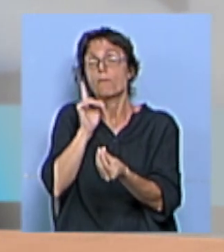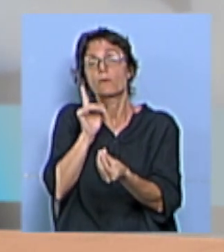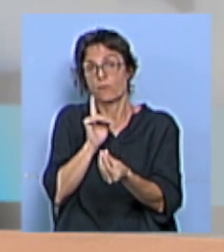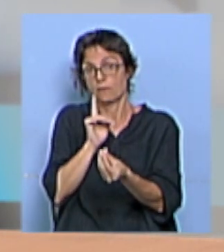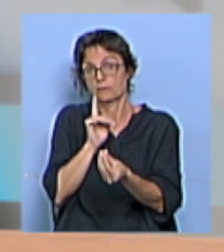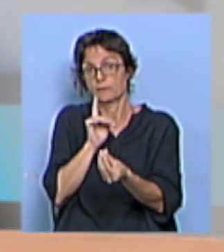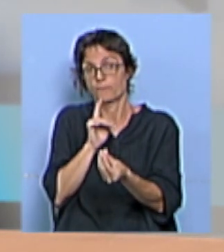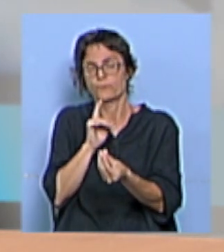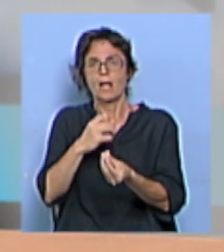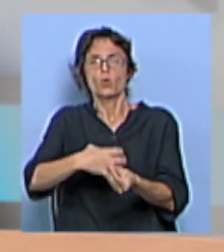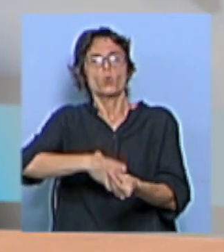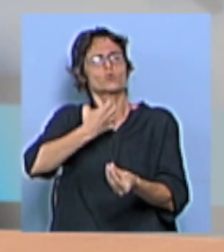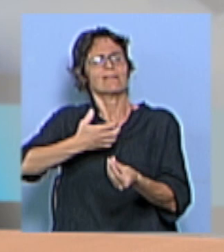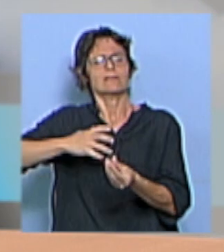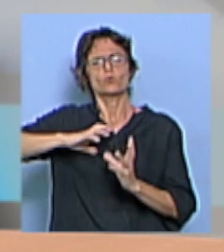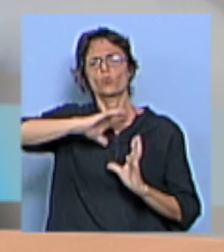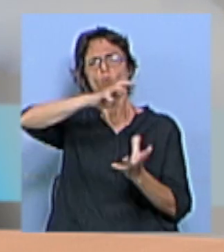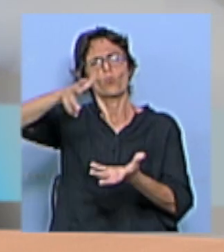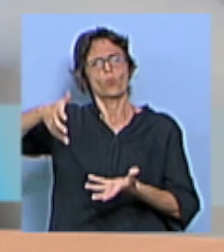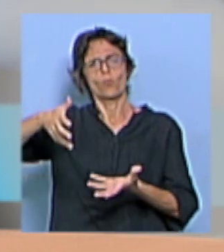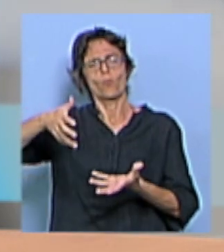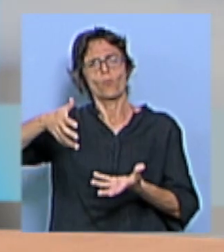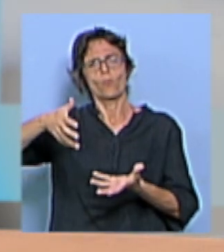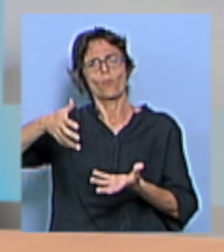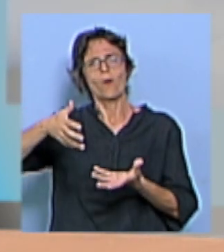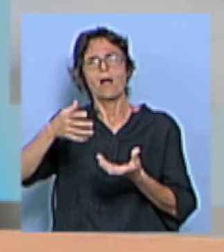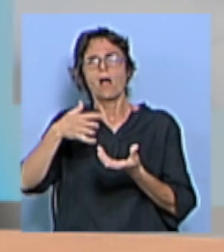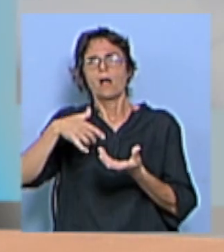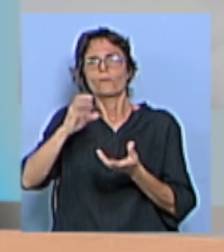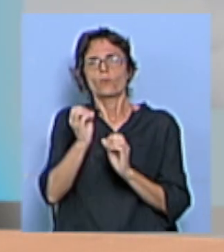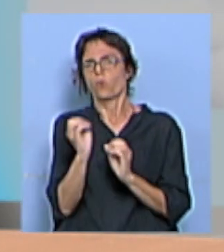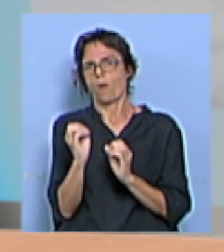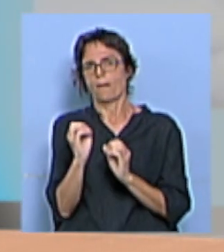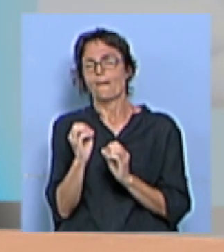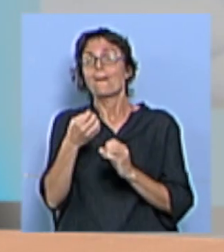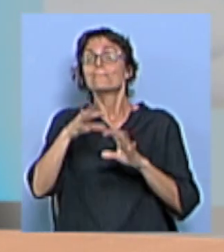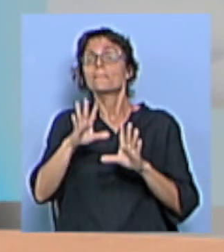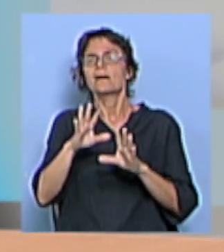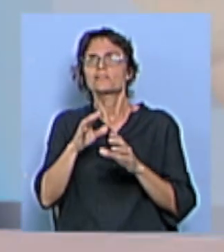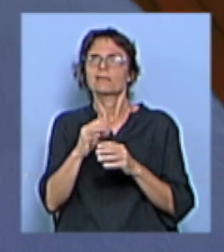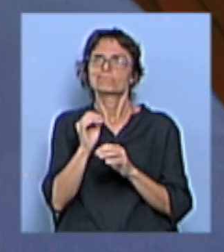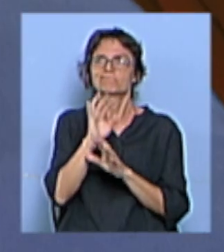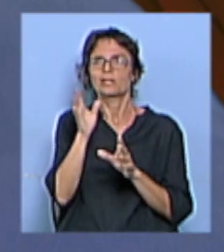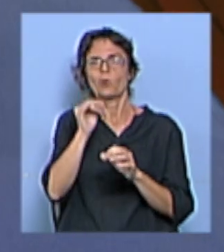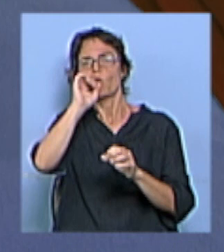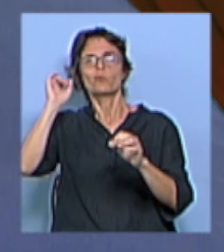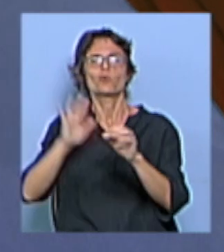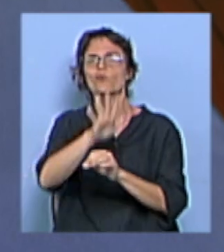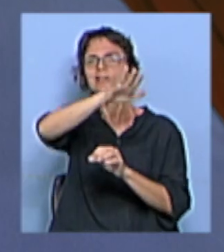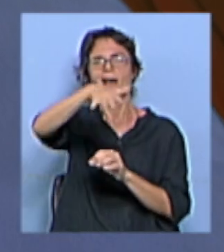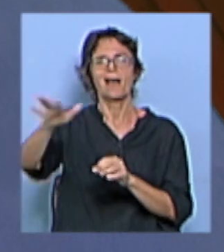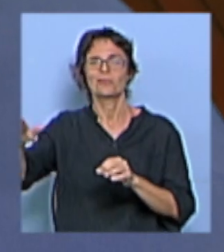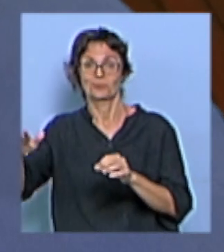sentido global nós não o temos. É apenas um convite, é uma espécie de oceano Pacífico onde podemos remar, mas